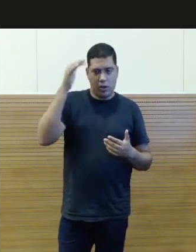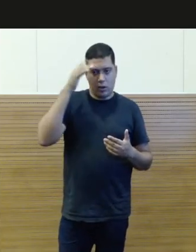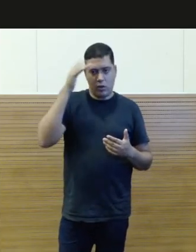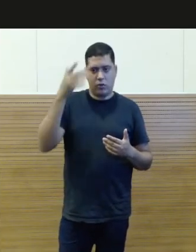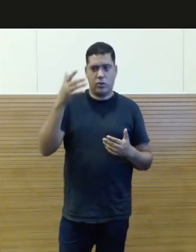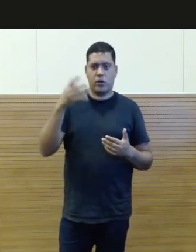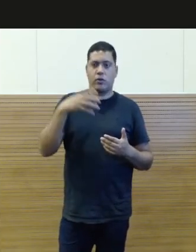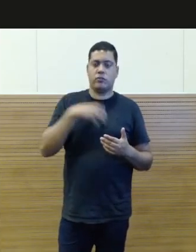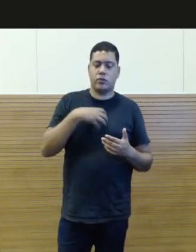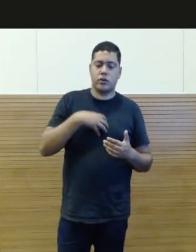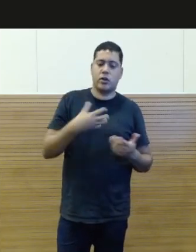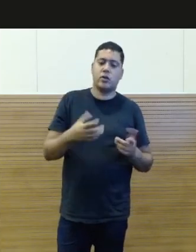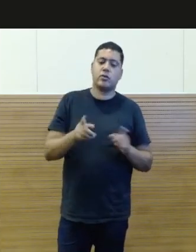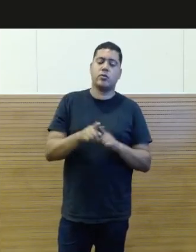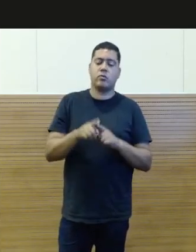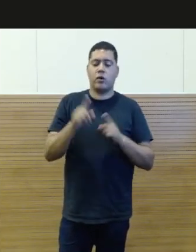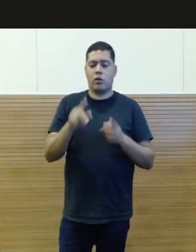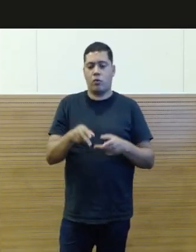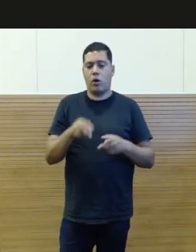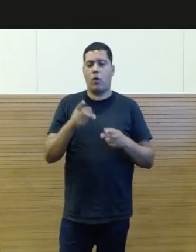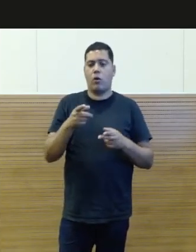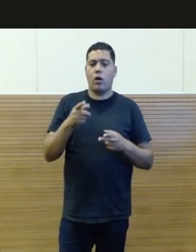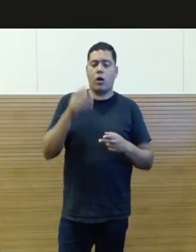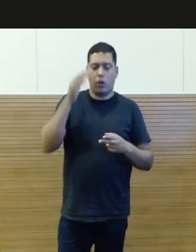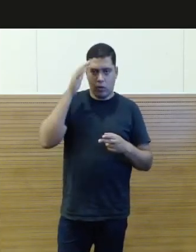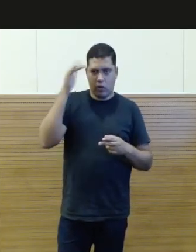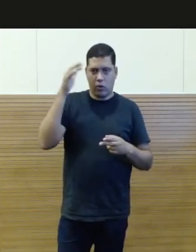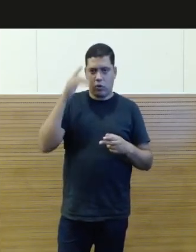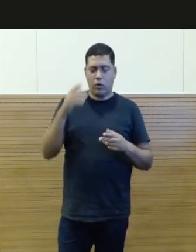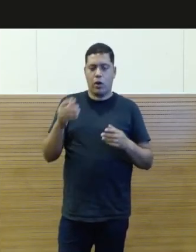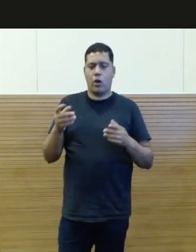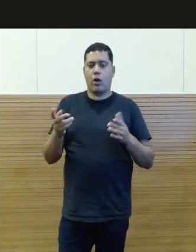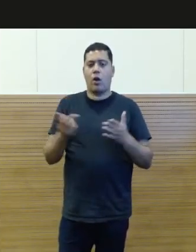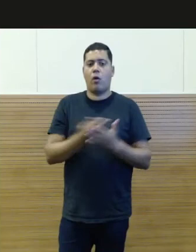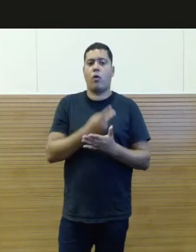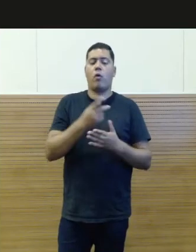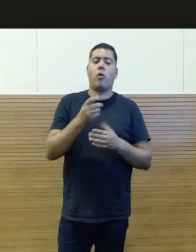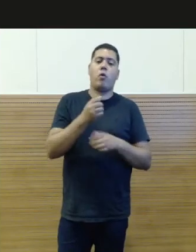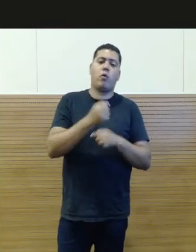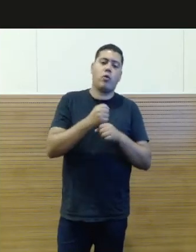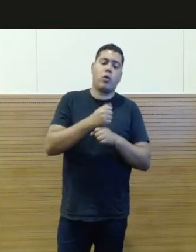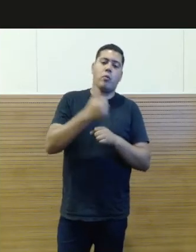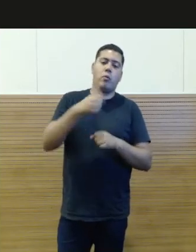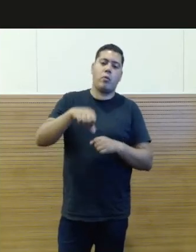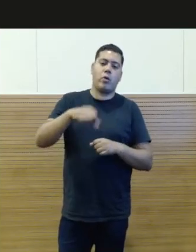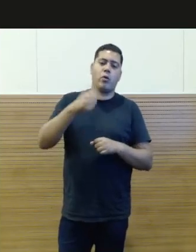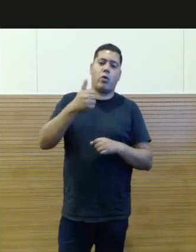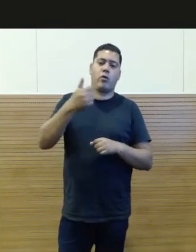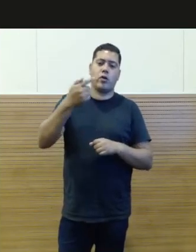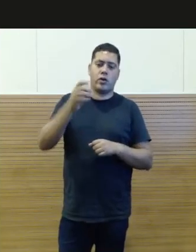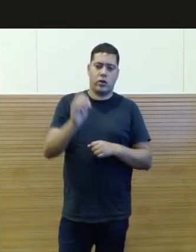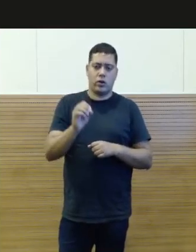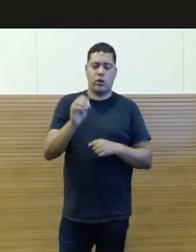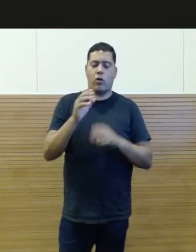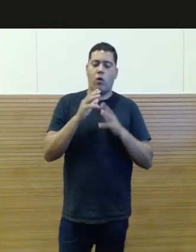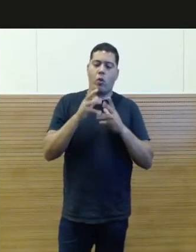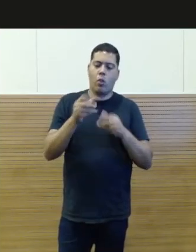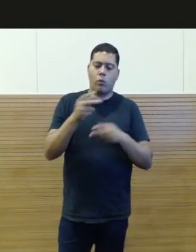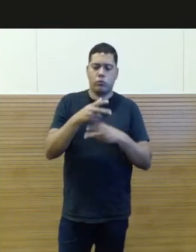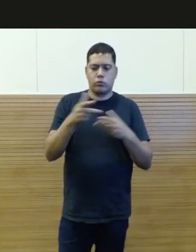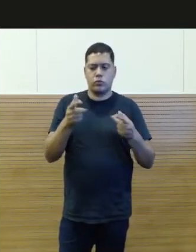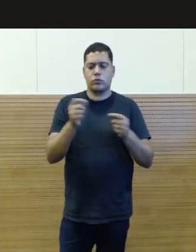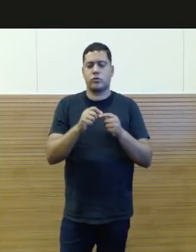transferência de sensação, que é uma teoria que surgiu nos anos 1970, e ela foi, todos os estudos que